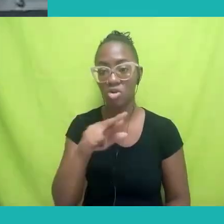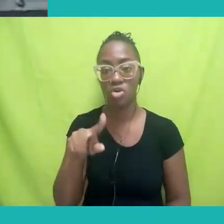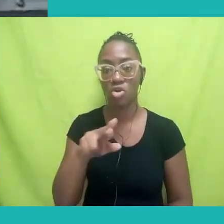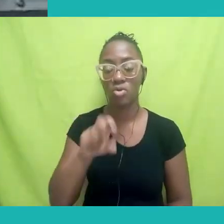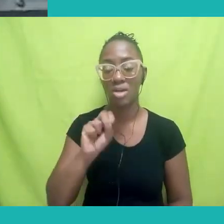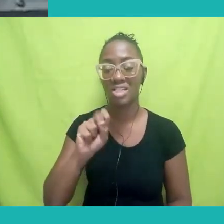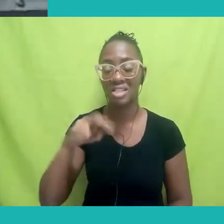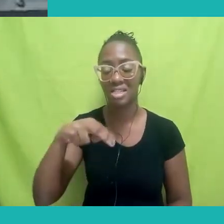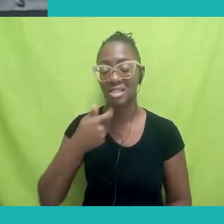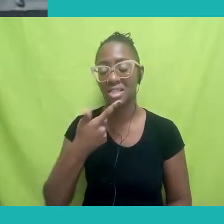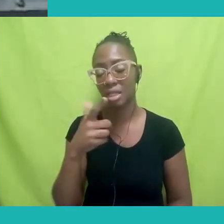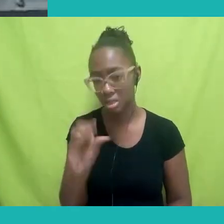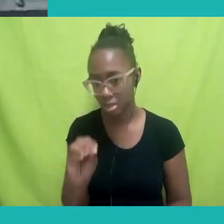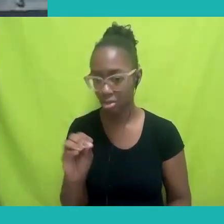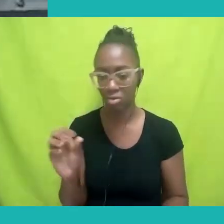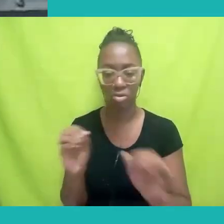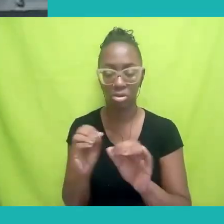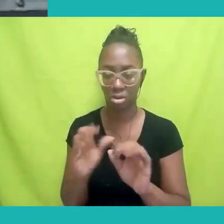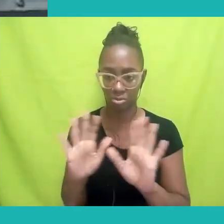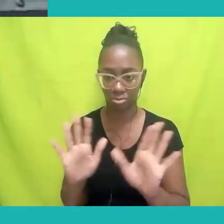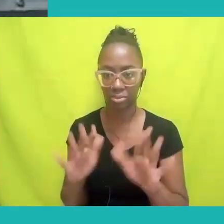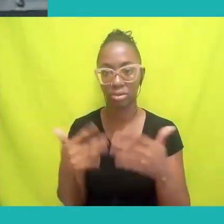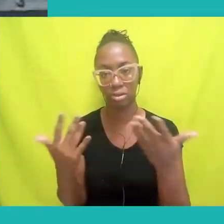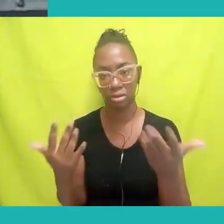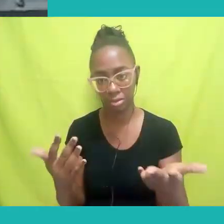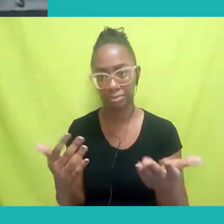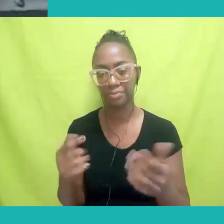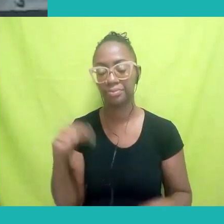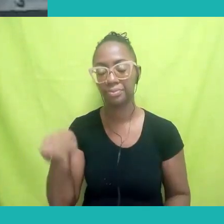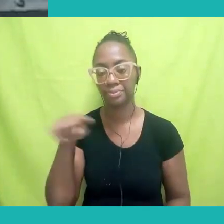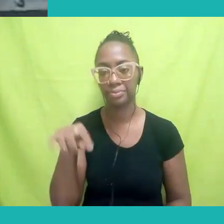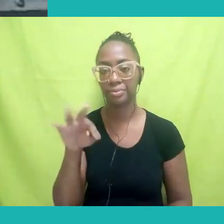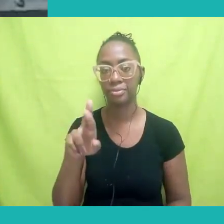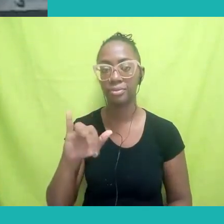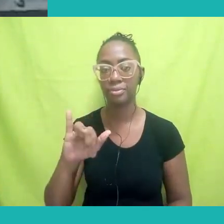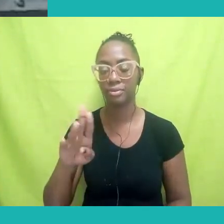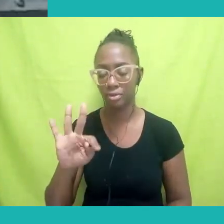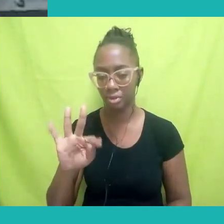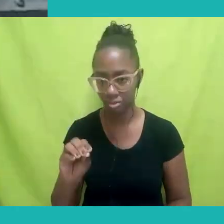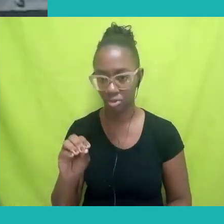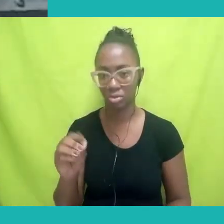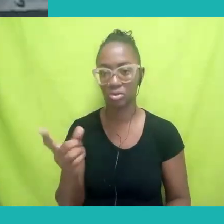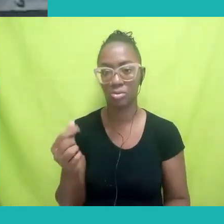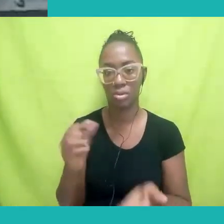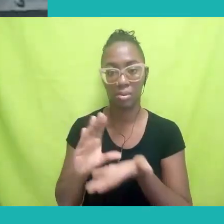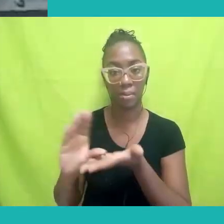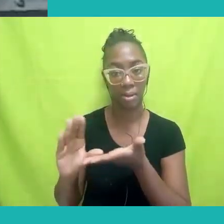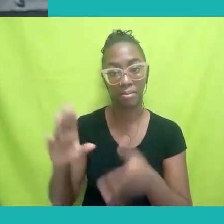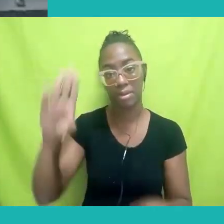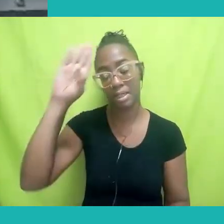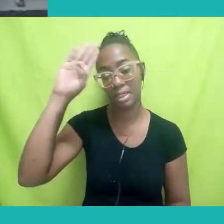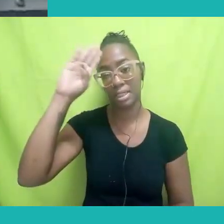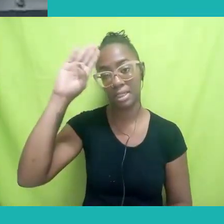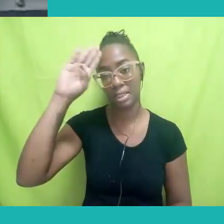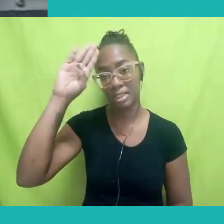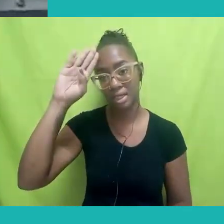ilícito, etc. Tá? E dentre os tributos, a contribuição para a pensão militar, ela se amolda